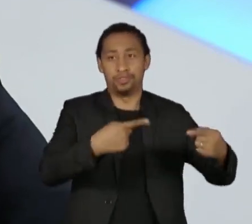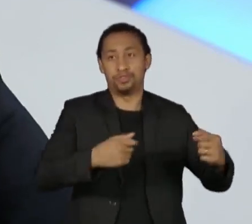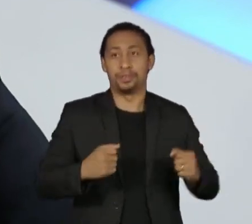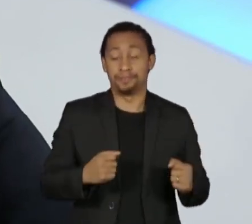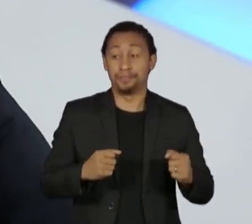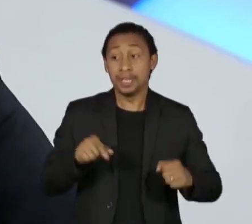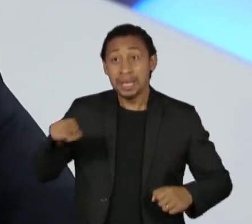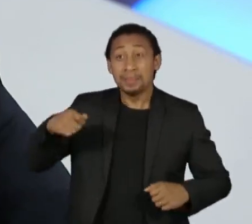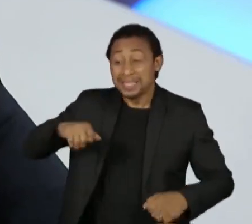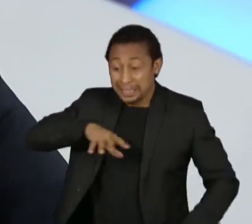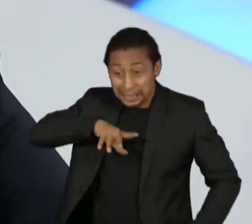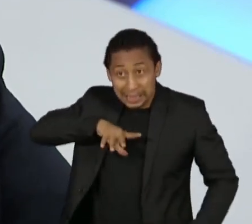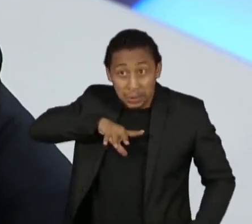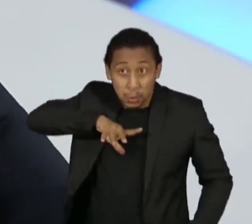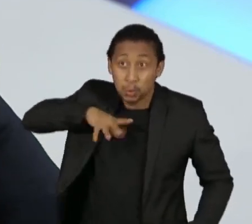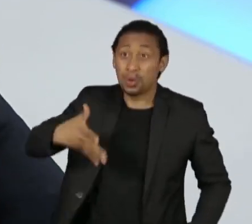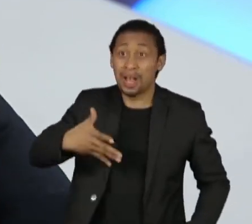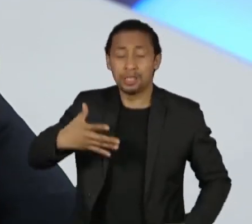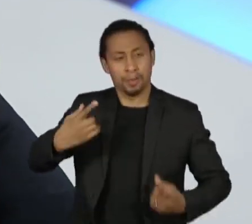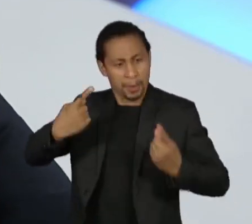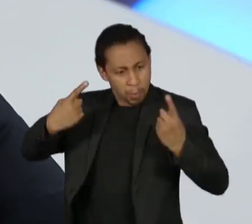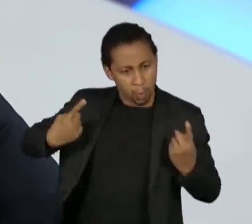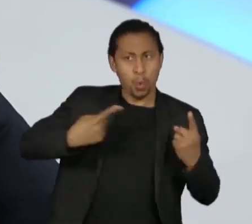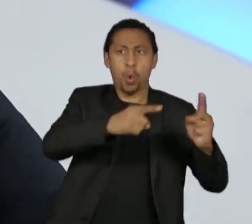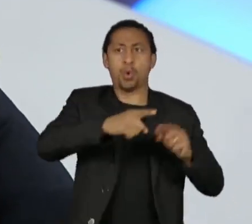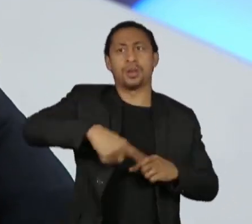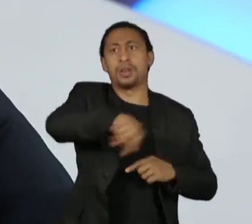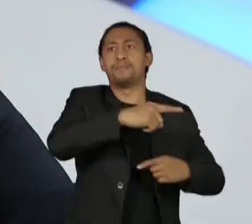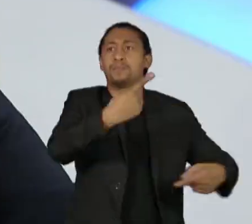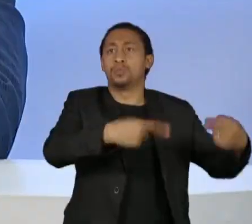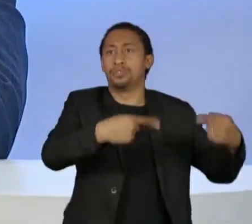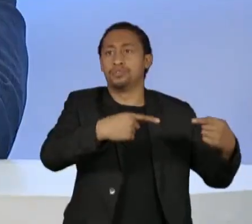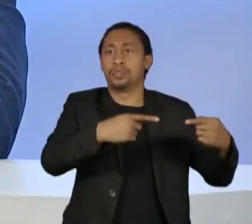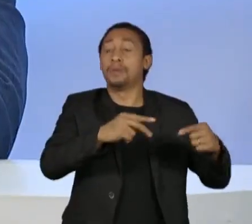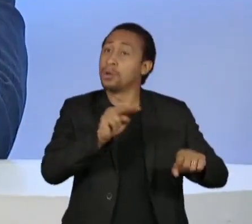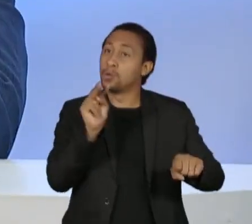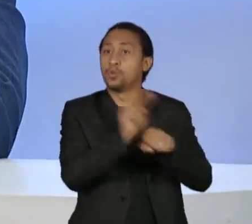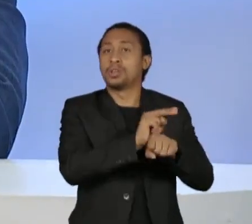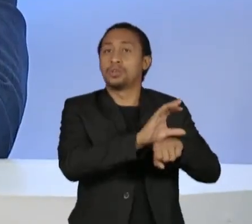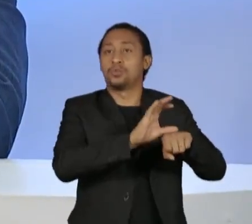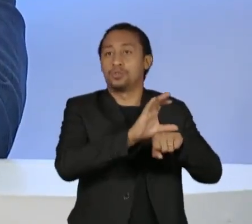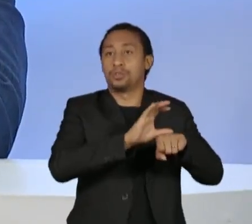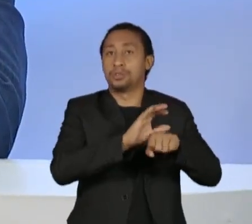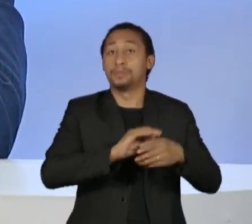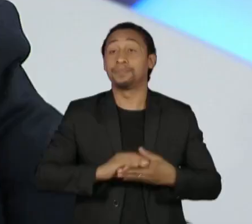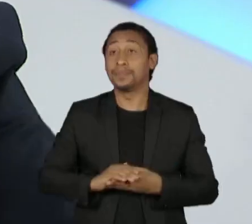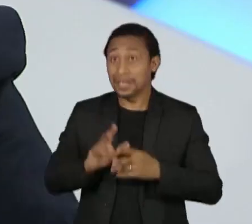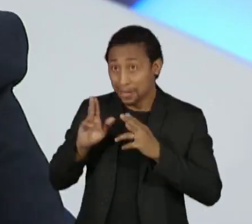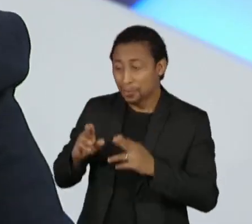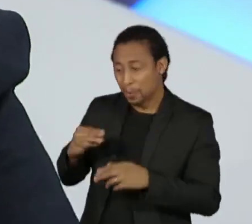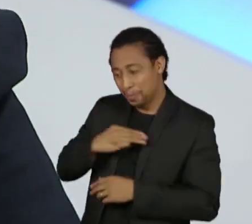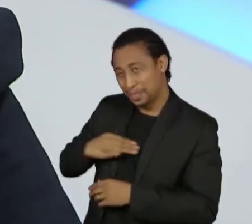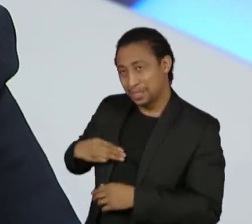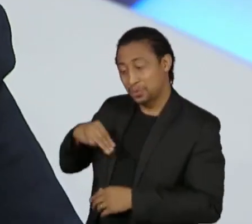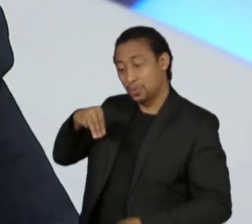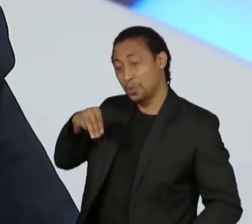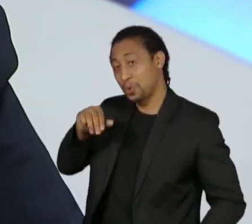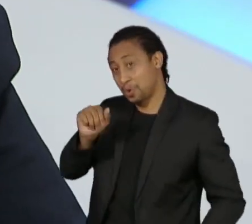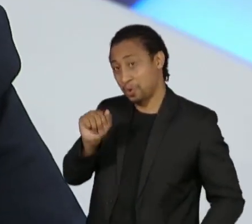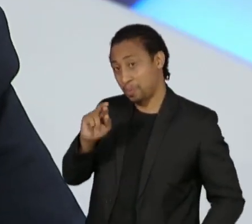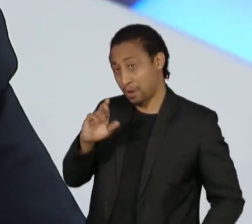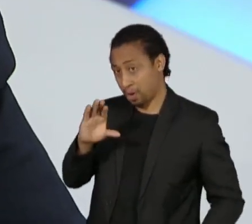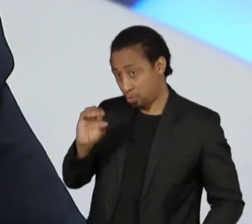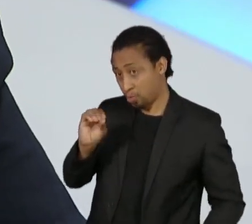a coragem de ser contra majoritário para proteger a constituição que era o perfil do ministro marco Aurélio nós vimos muitos